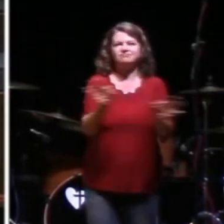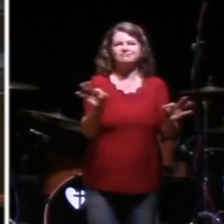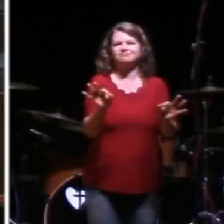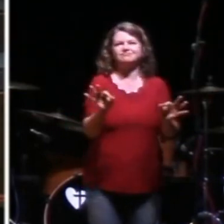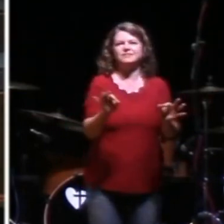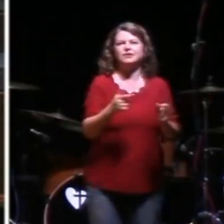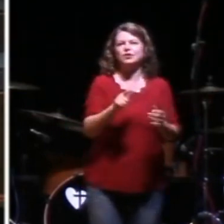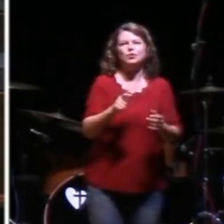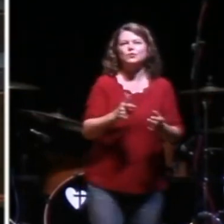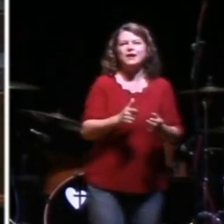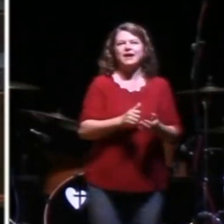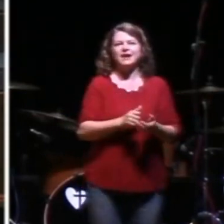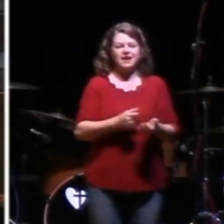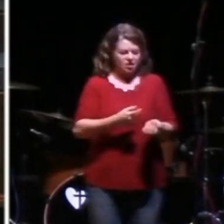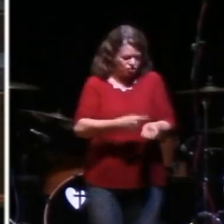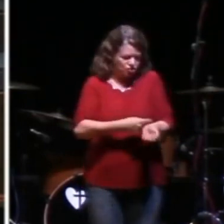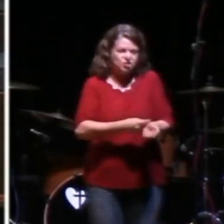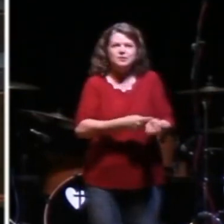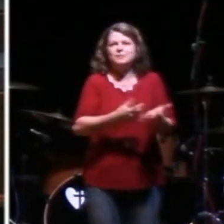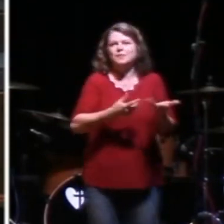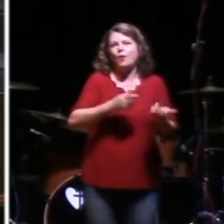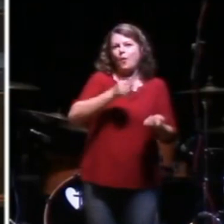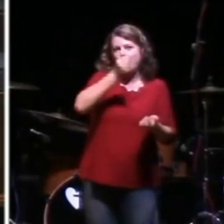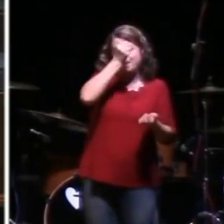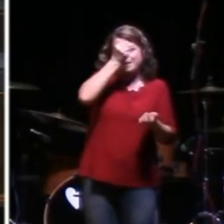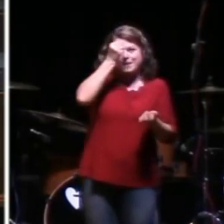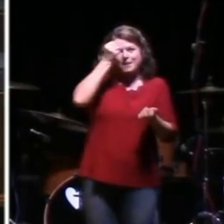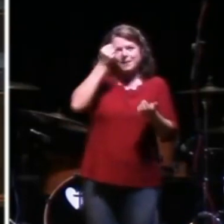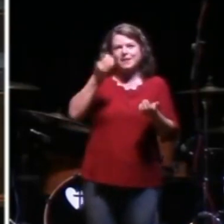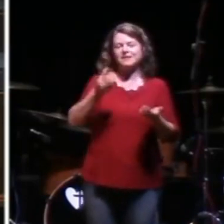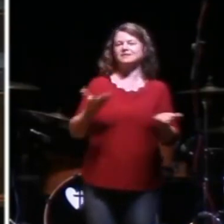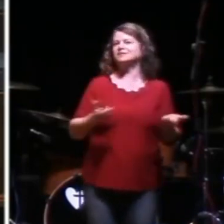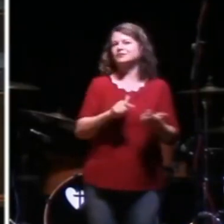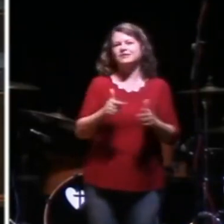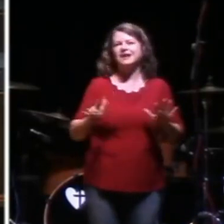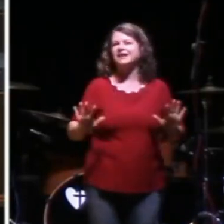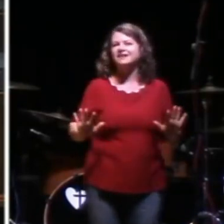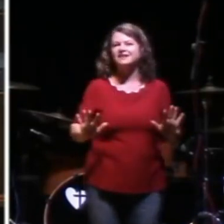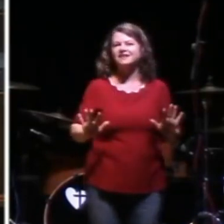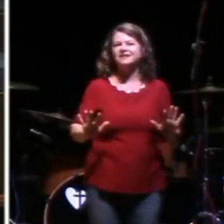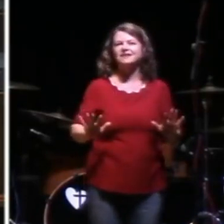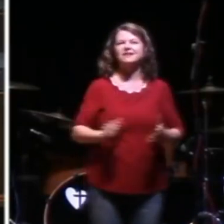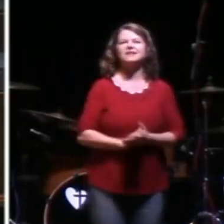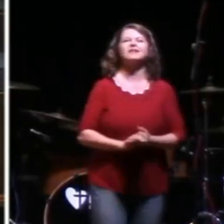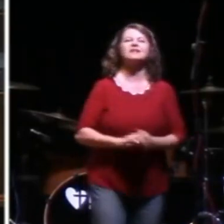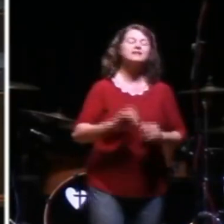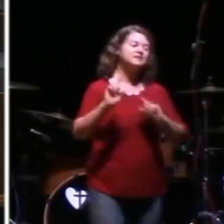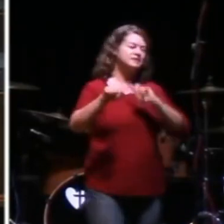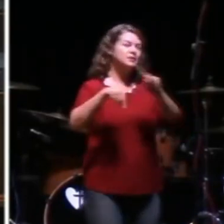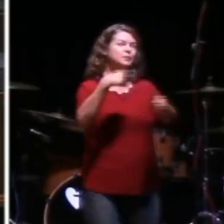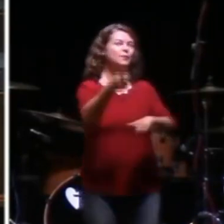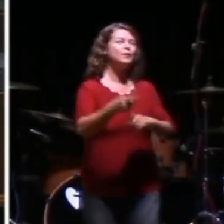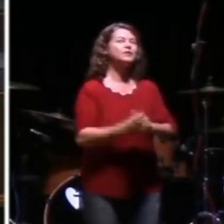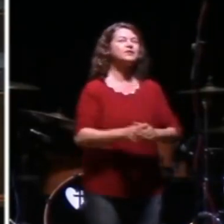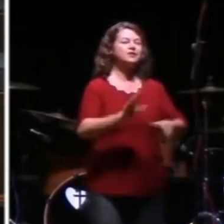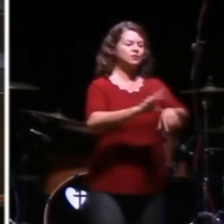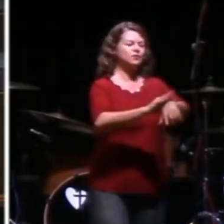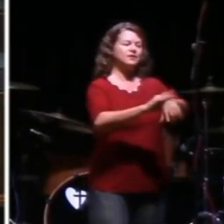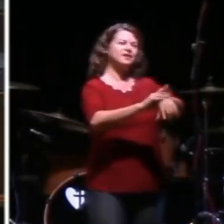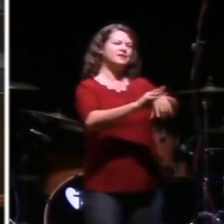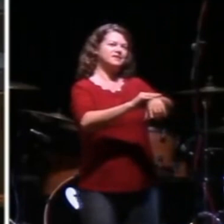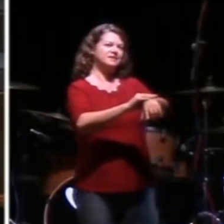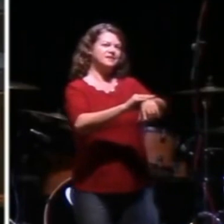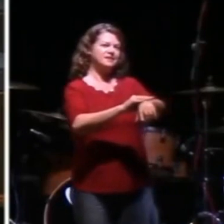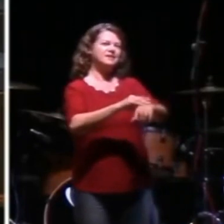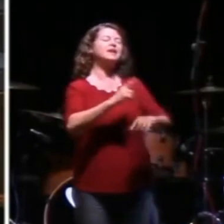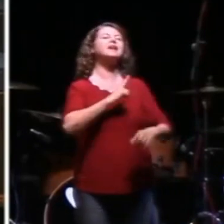primeira taça a primeira coisa que vem é uma enfermidade para quem tem a marca da besta na testa